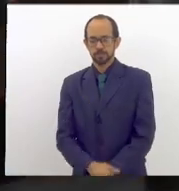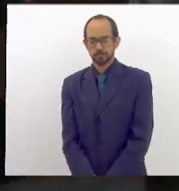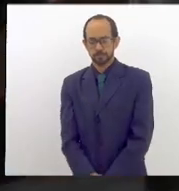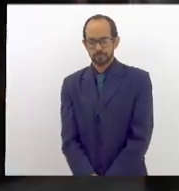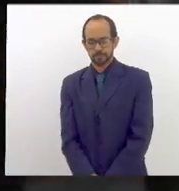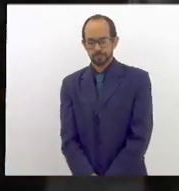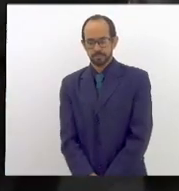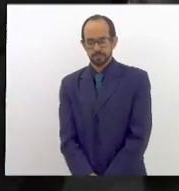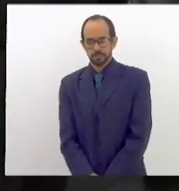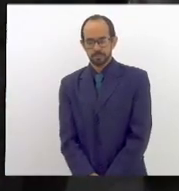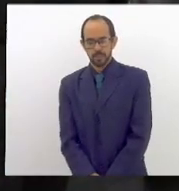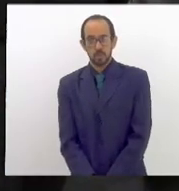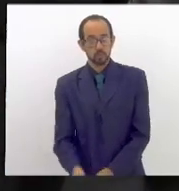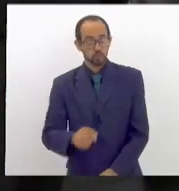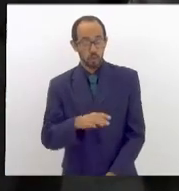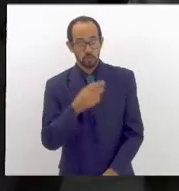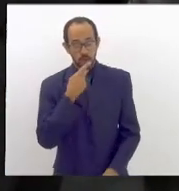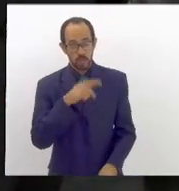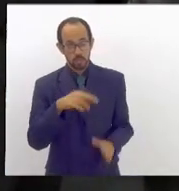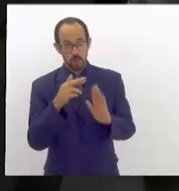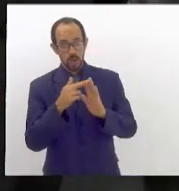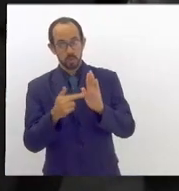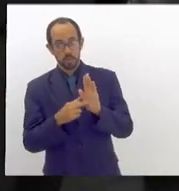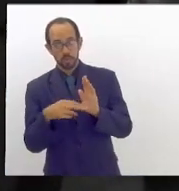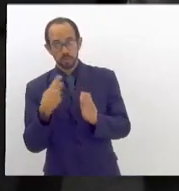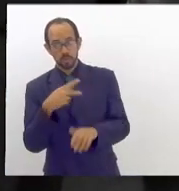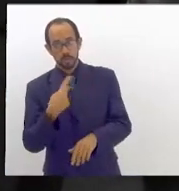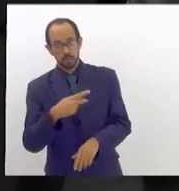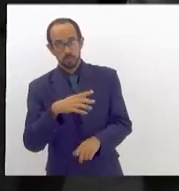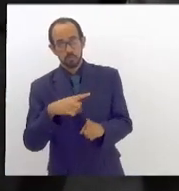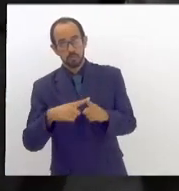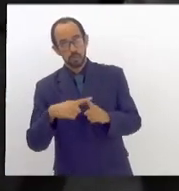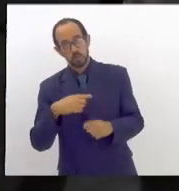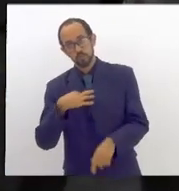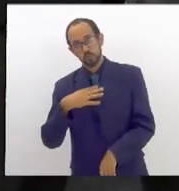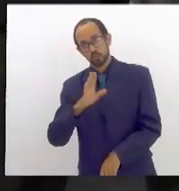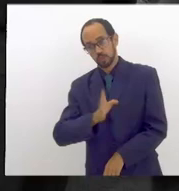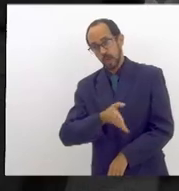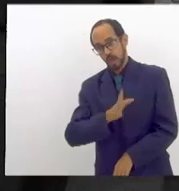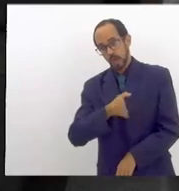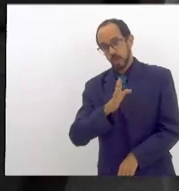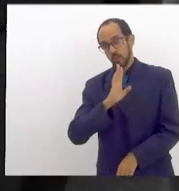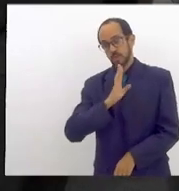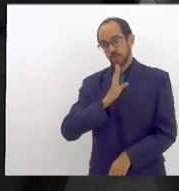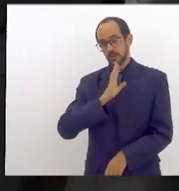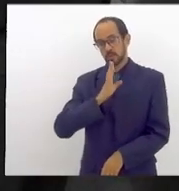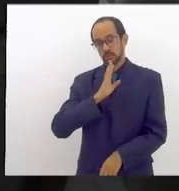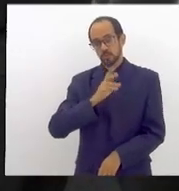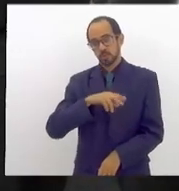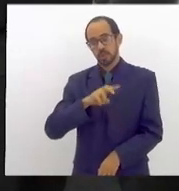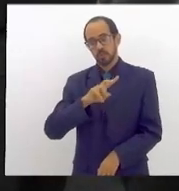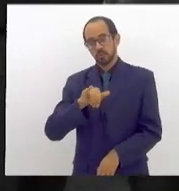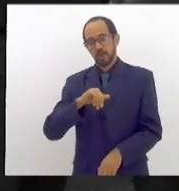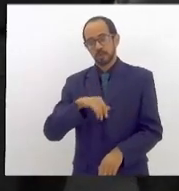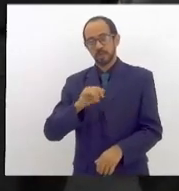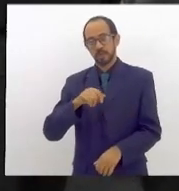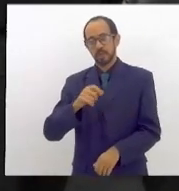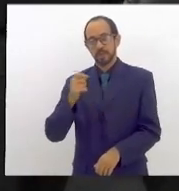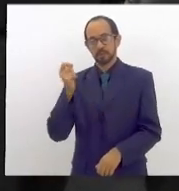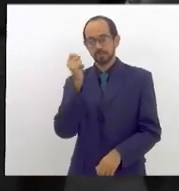menção relatório do Alexandre Deputado Alexandre Freitas porque eu já conheço eu sei que virar as gracinhas na internet